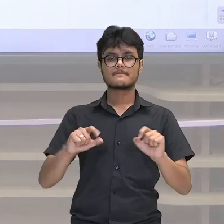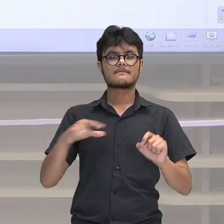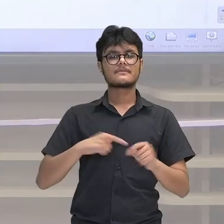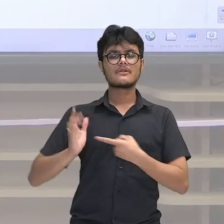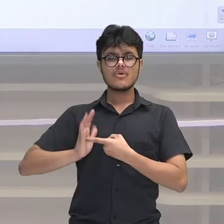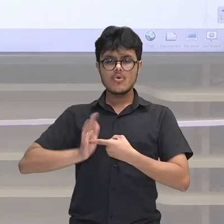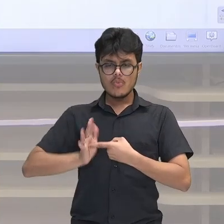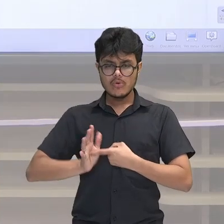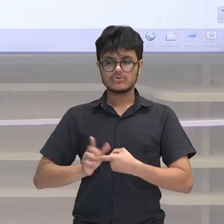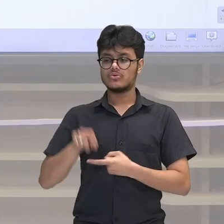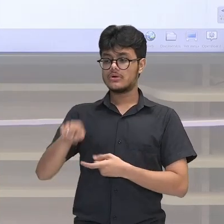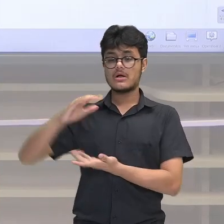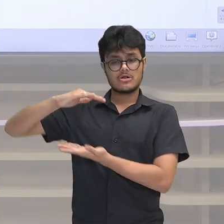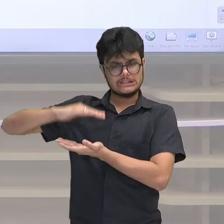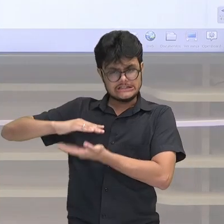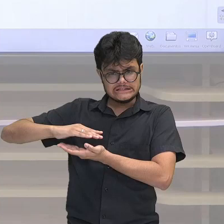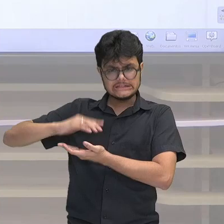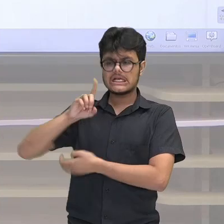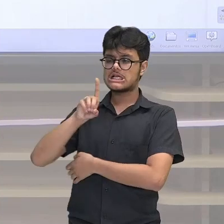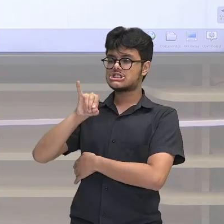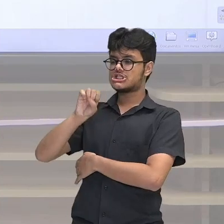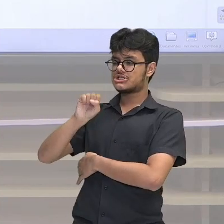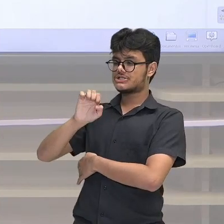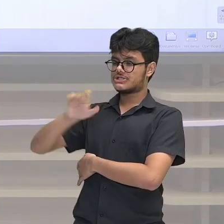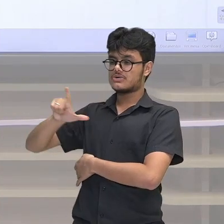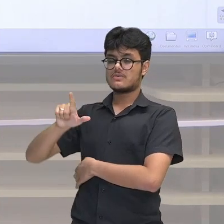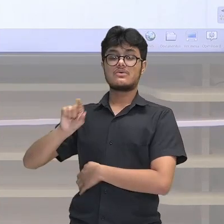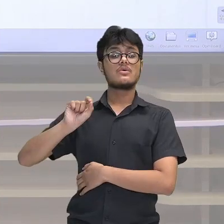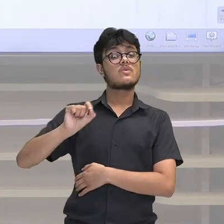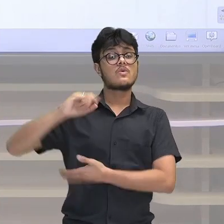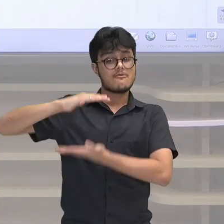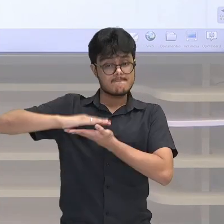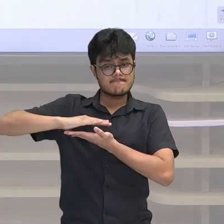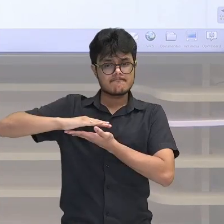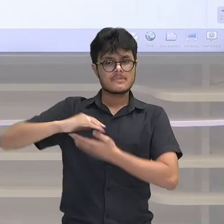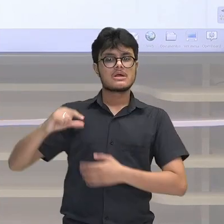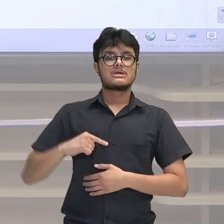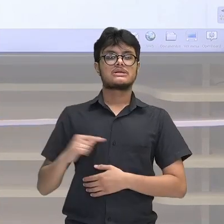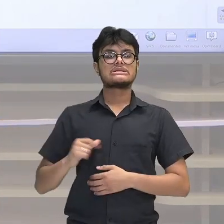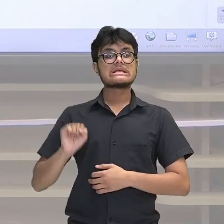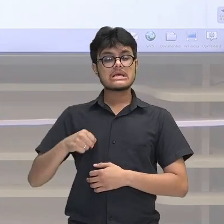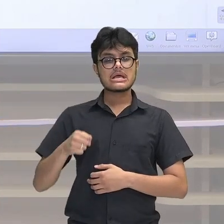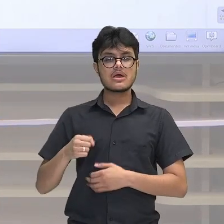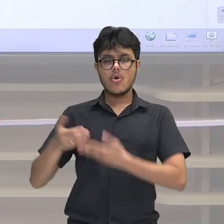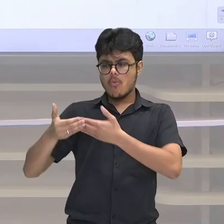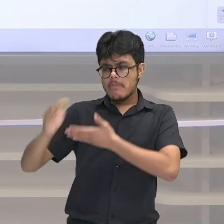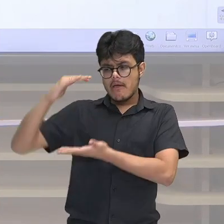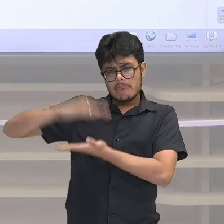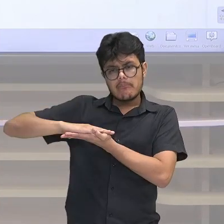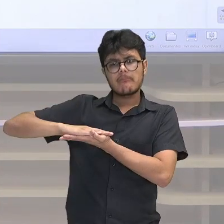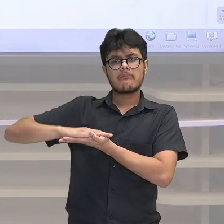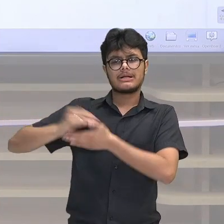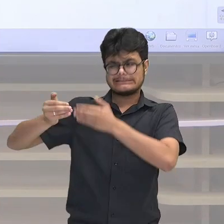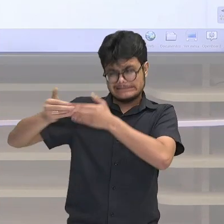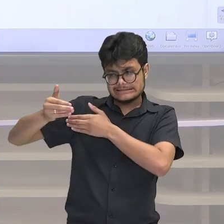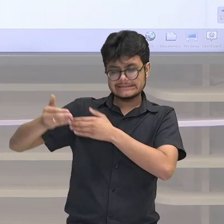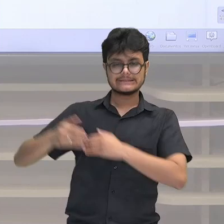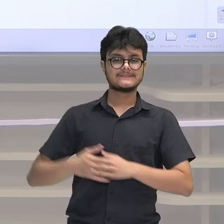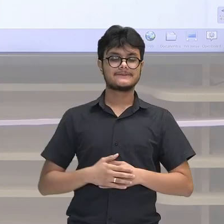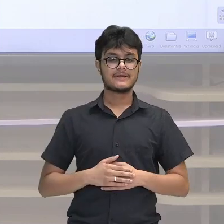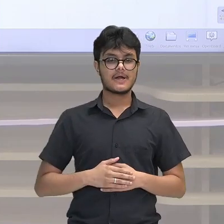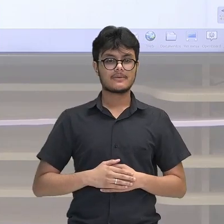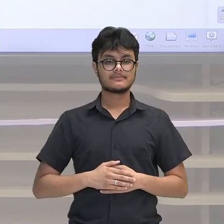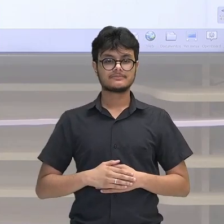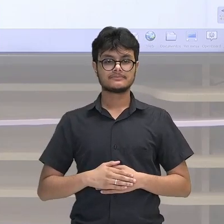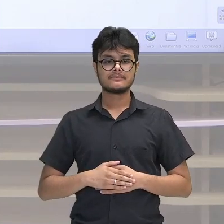motor desenvolvido por diesel, né? Que foi um motor de ignição por compressão de carga